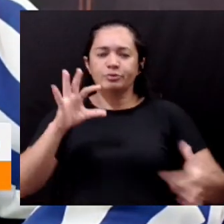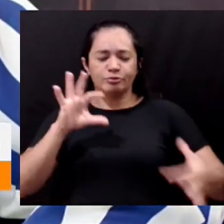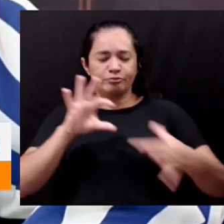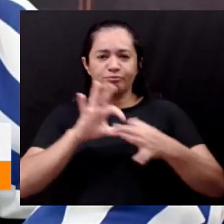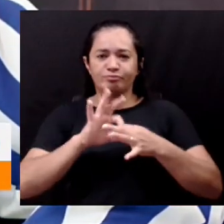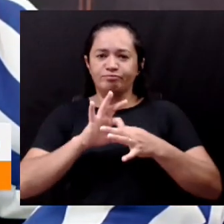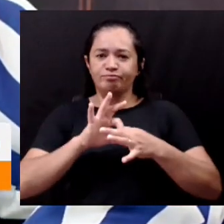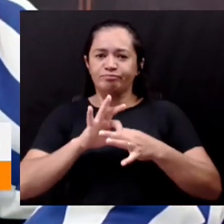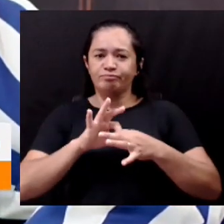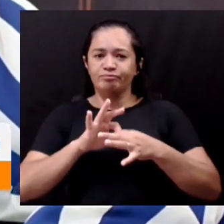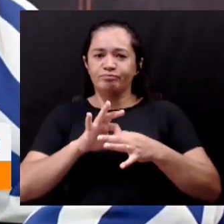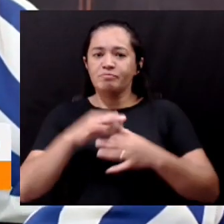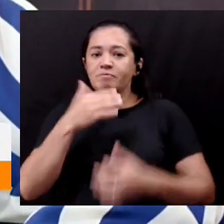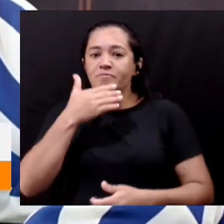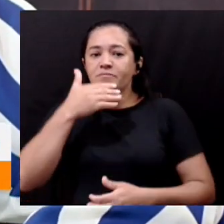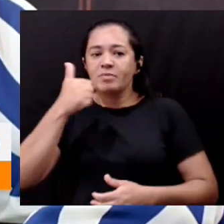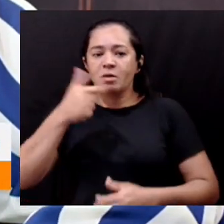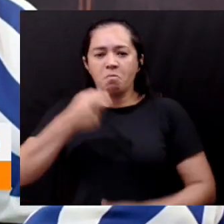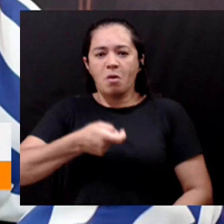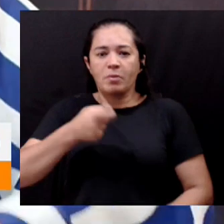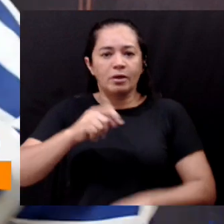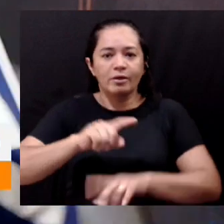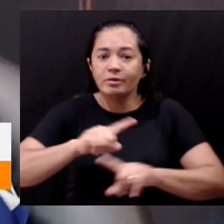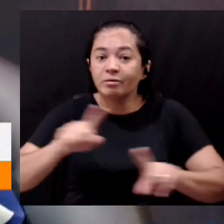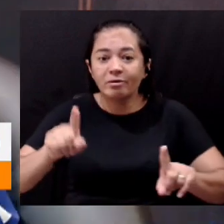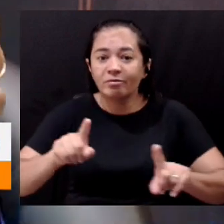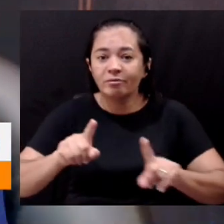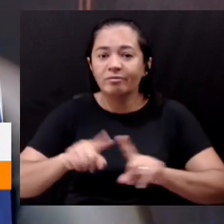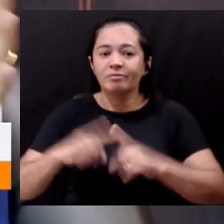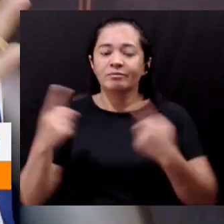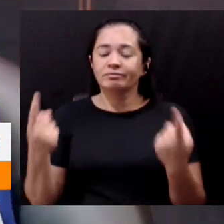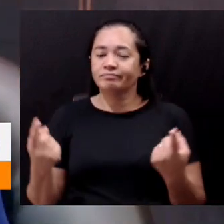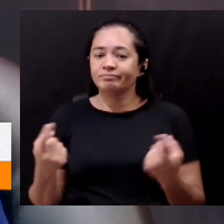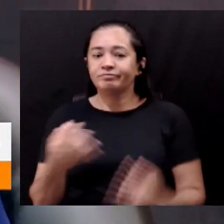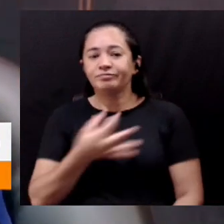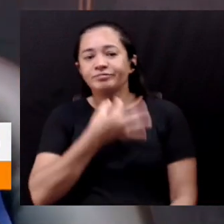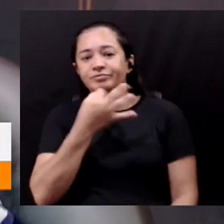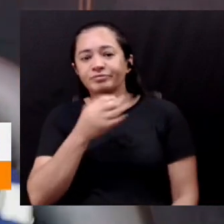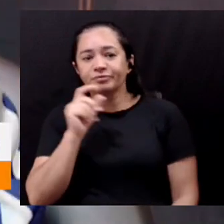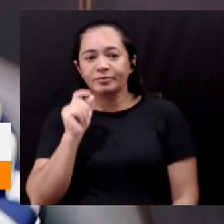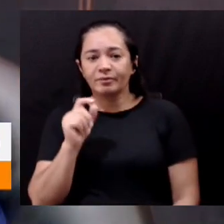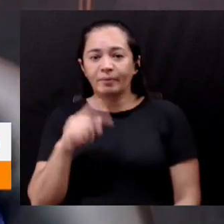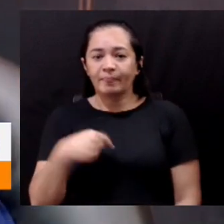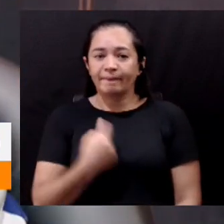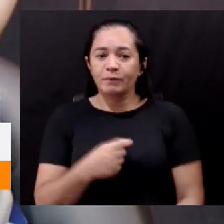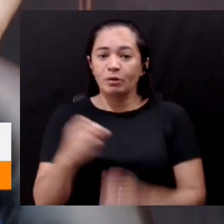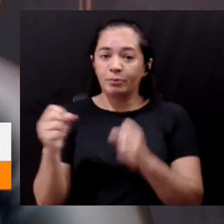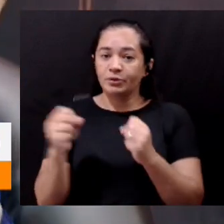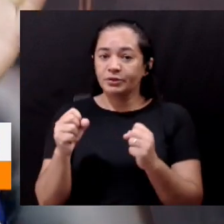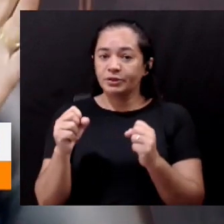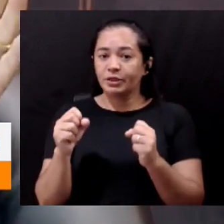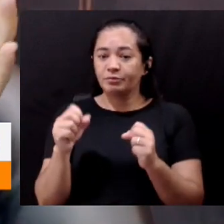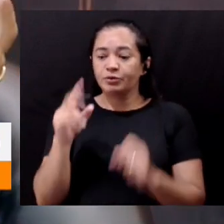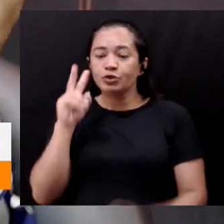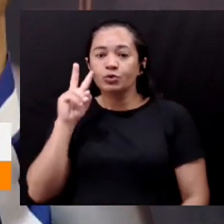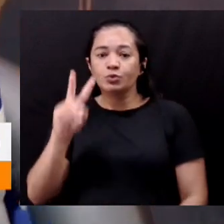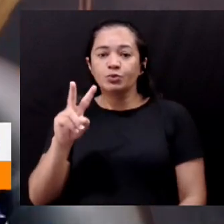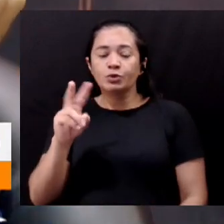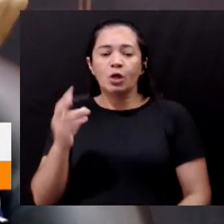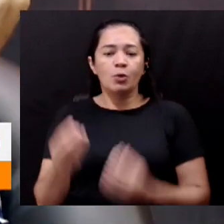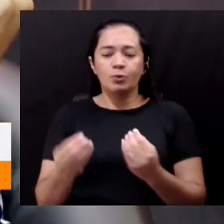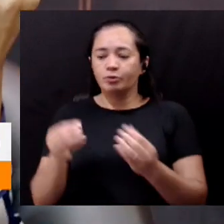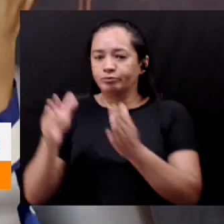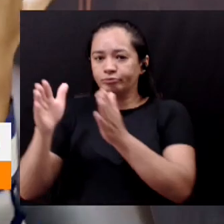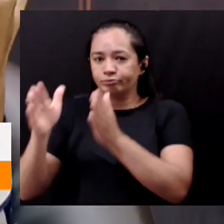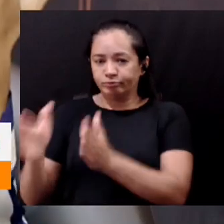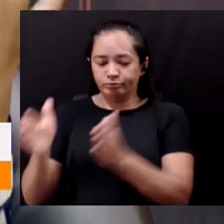de autoritarismo. Então, eu acho que assim, a gente pode olhar por 2 lados, né. Então, algumas características,